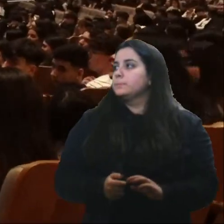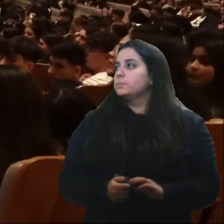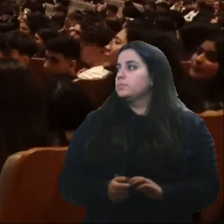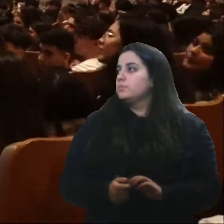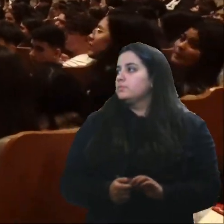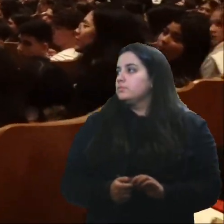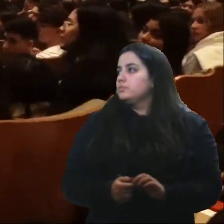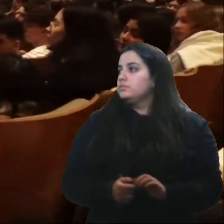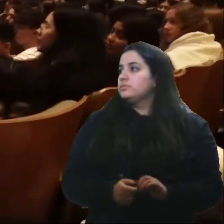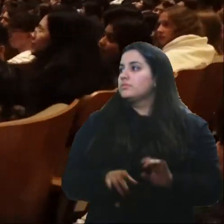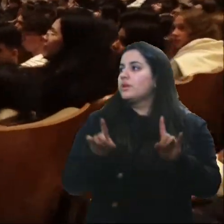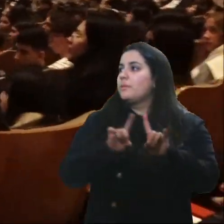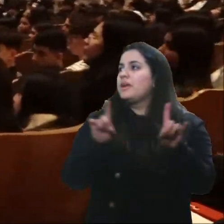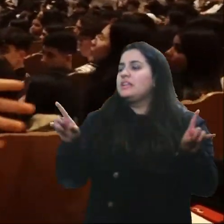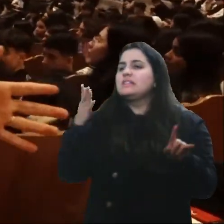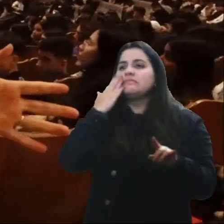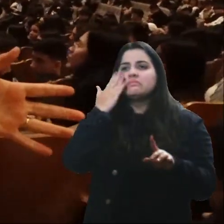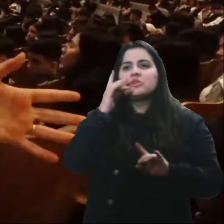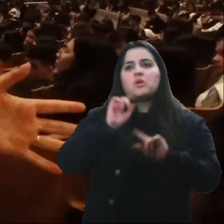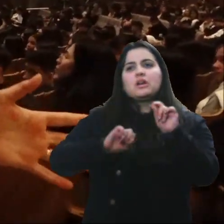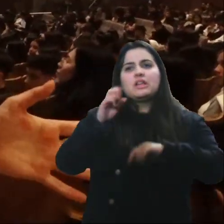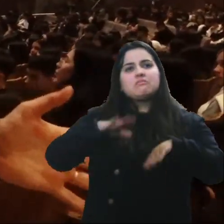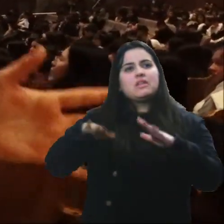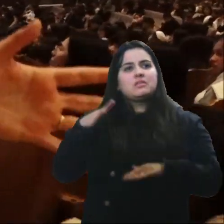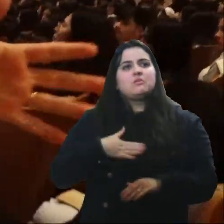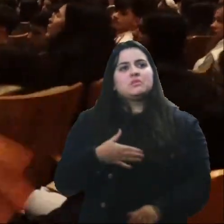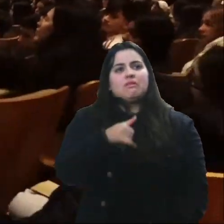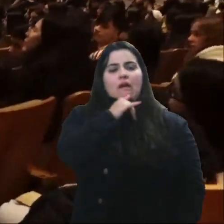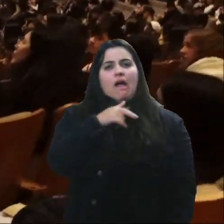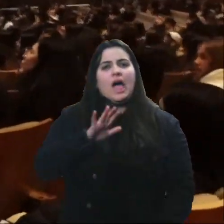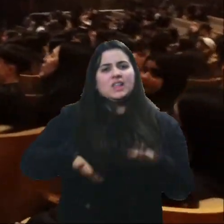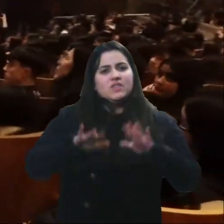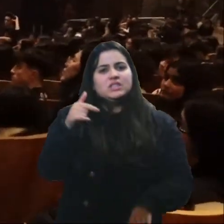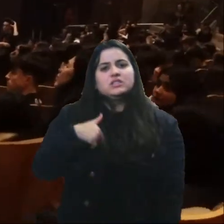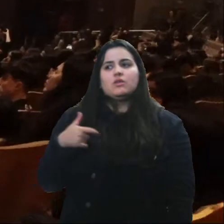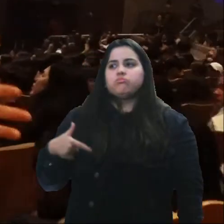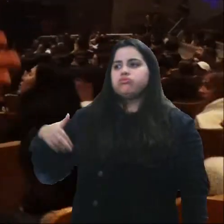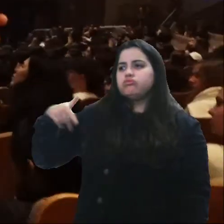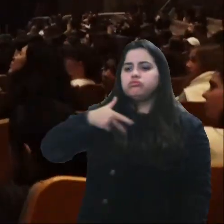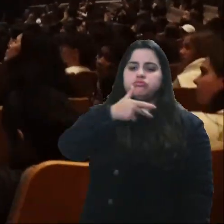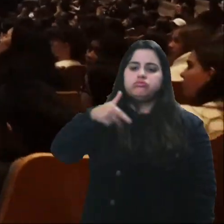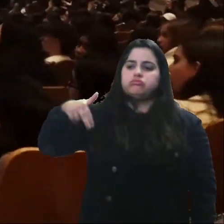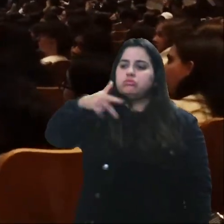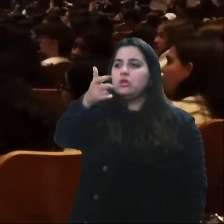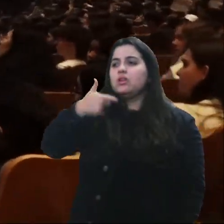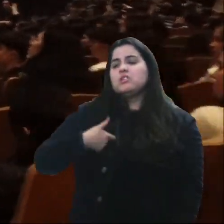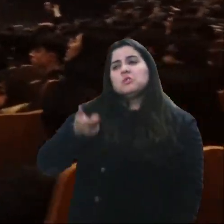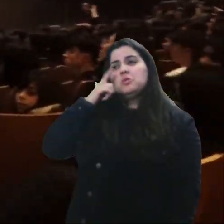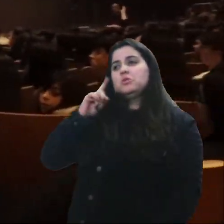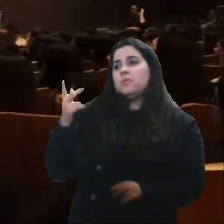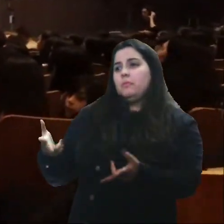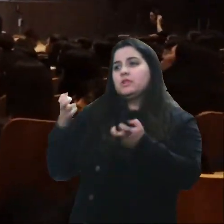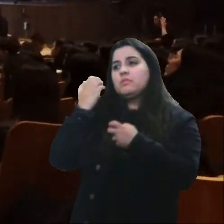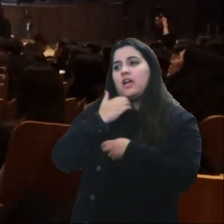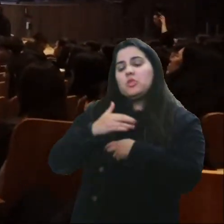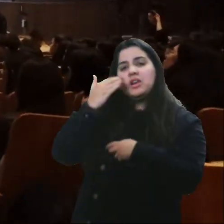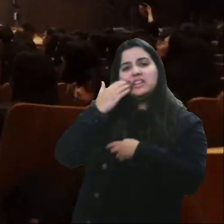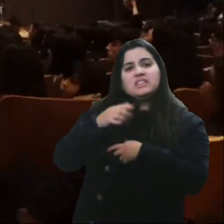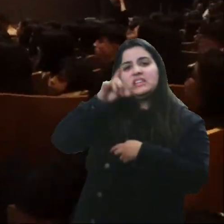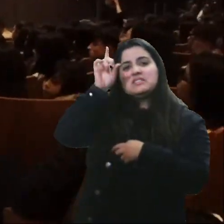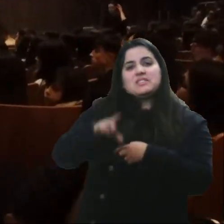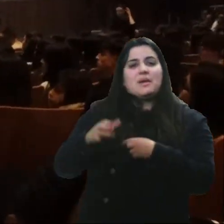Mas sabe uma coisa que me entristece? Muitas vezes eu caminho aqui e eu consigo ver adolescentes que são como a